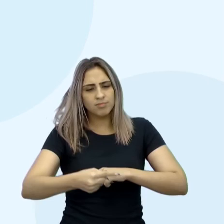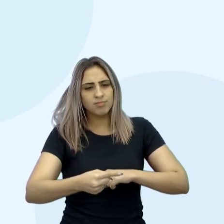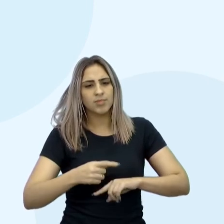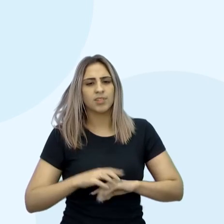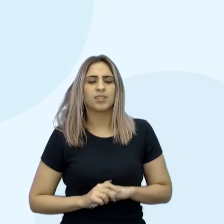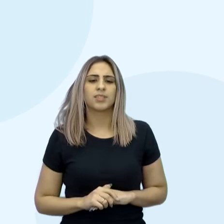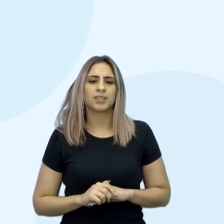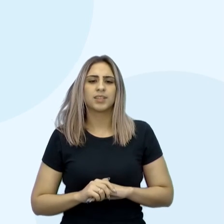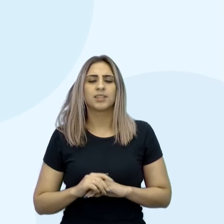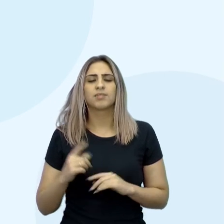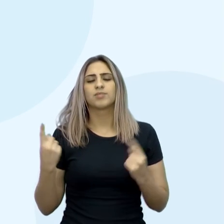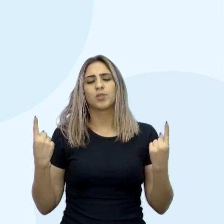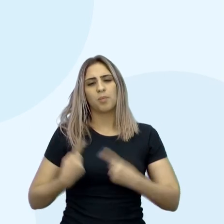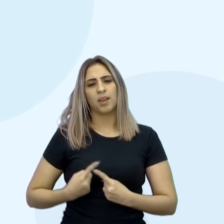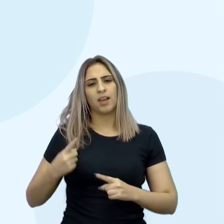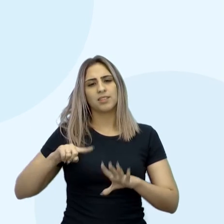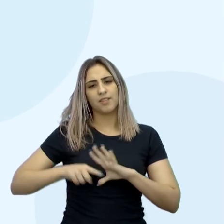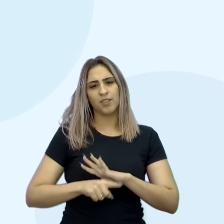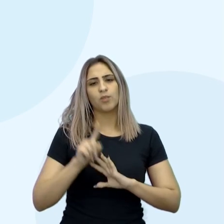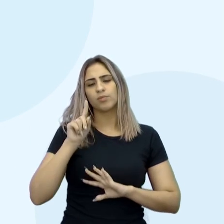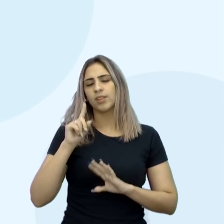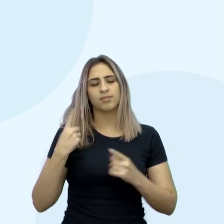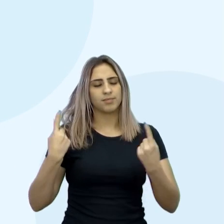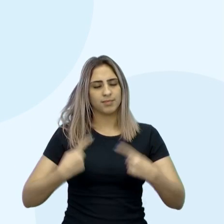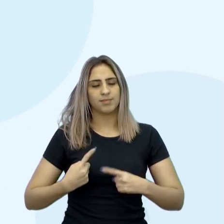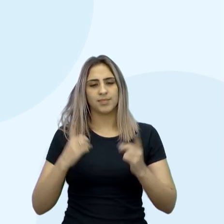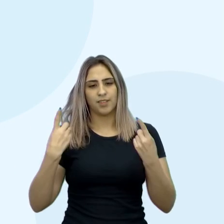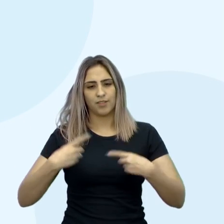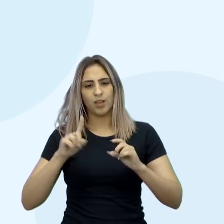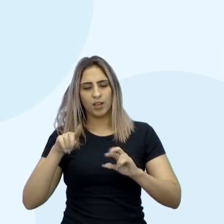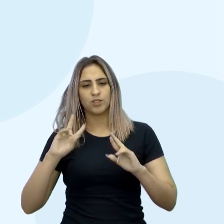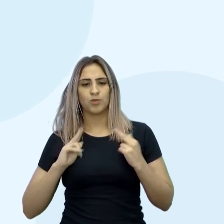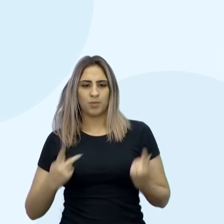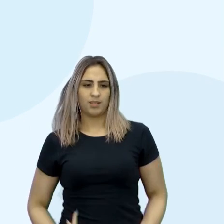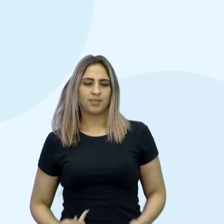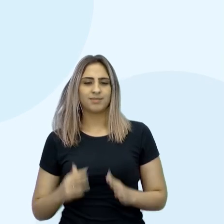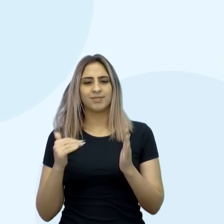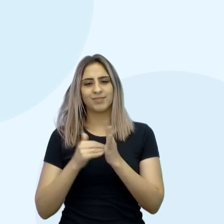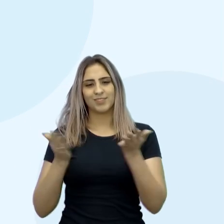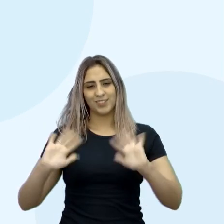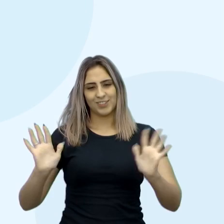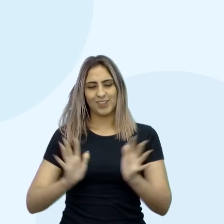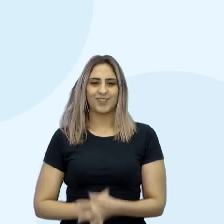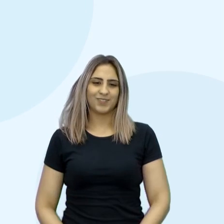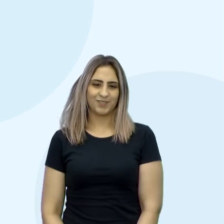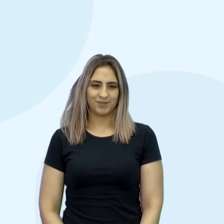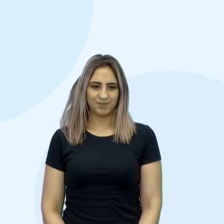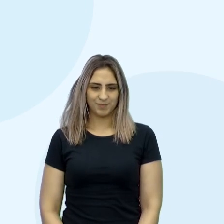aprofundamento Superar Desafios Ed Humanas. Um abração, pessoal. Se cuidem e até mais. Tchau, tchau.